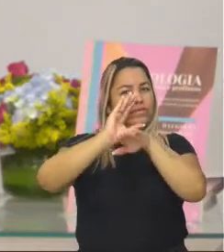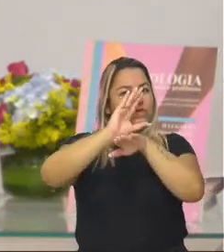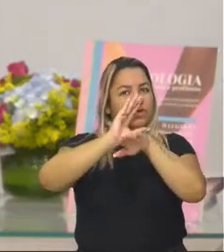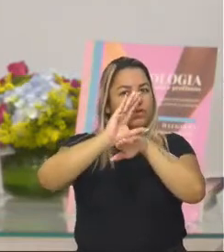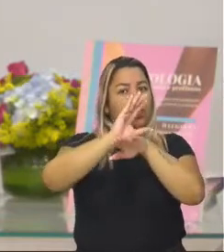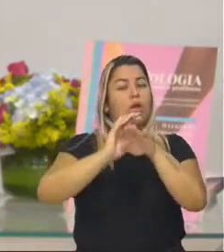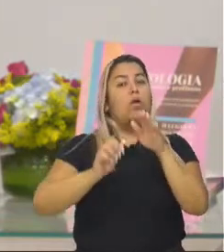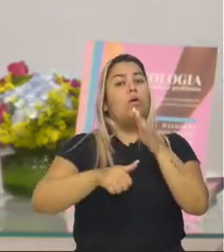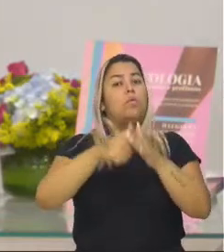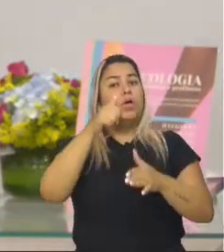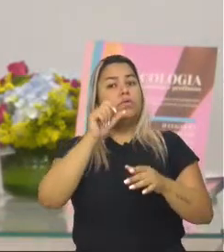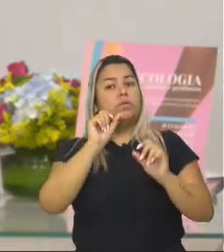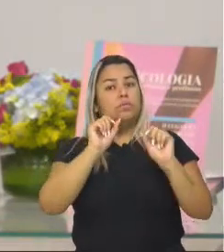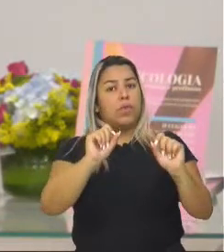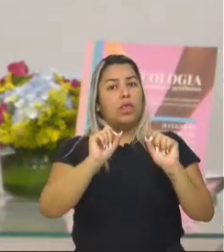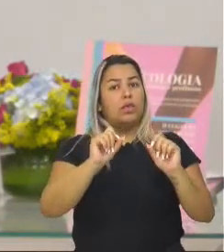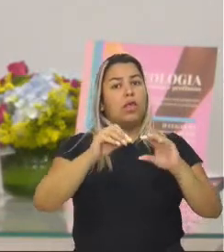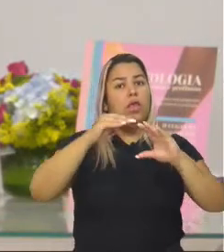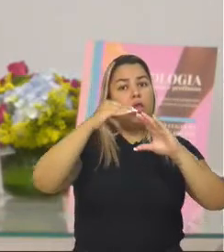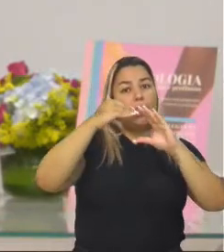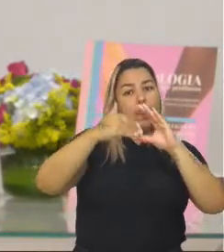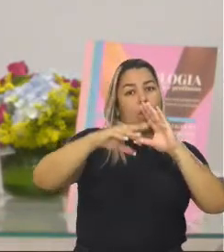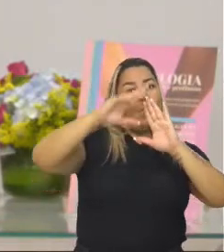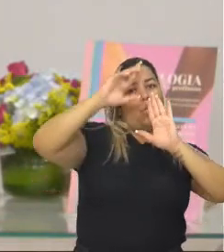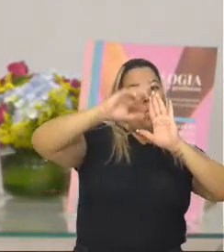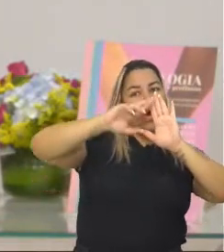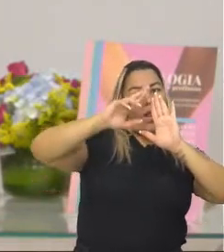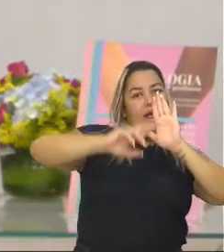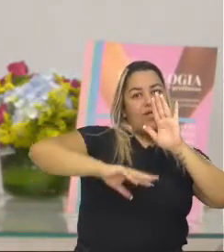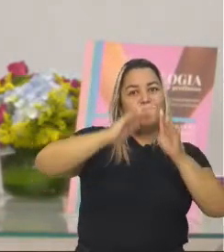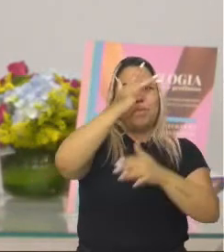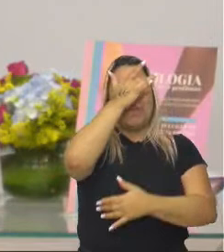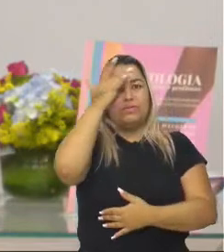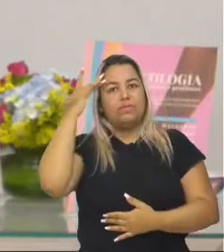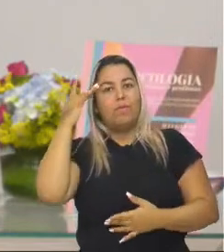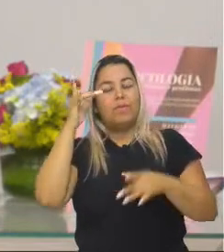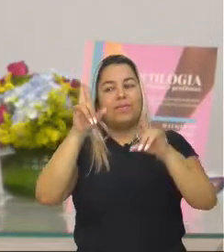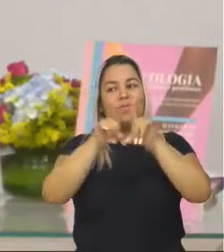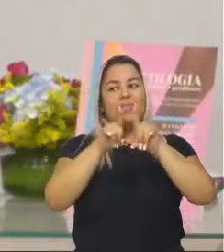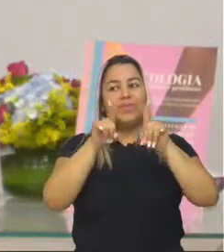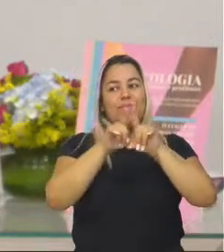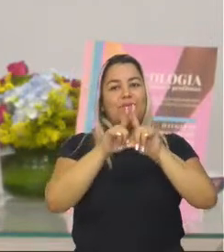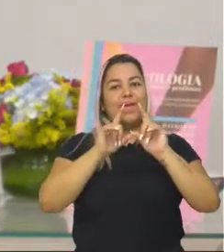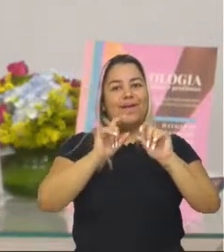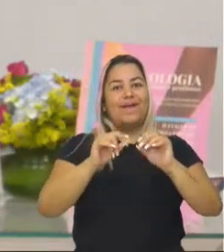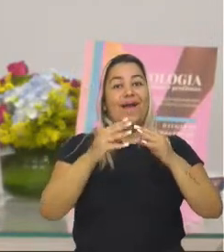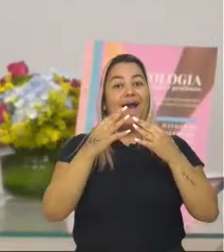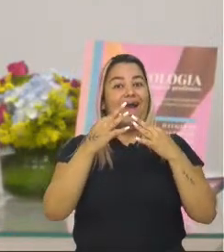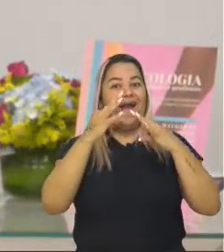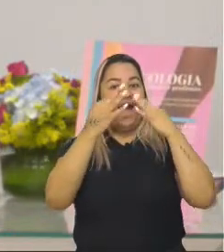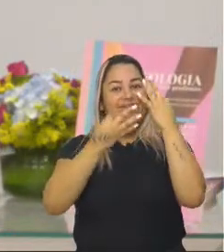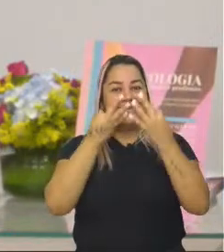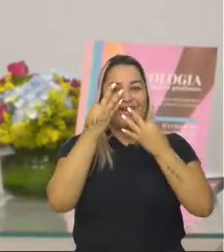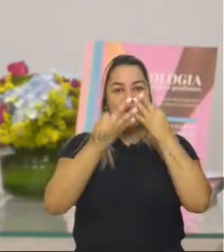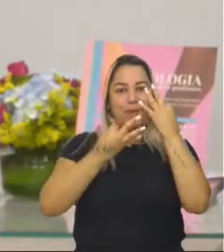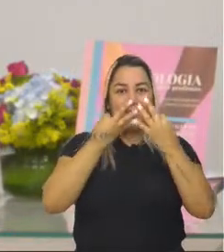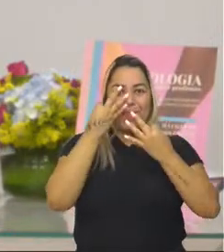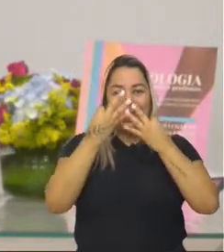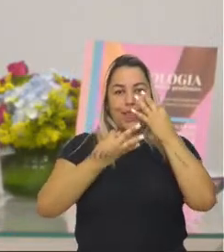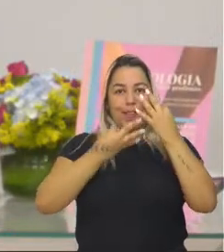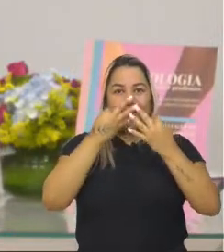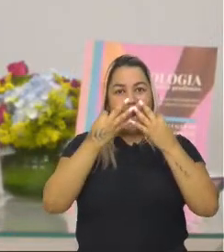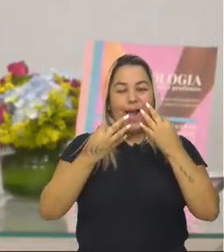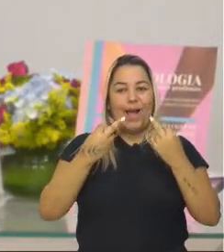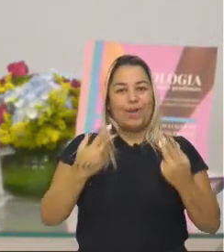Uma delas é uma publicação com relatos de pessoas que foram submetidas às terapias, né, de reversão da